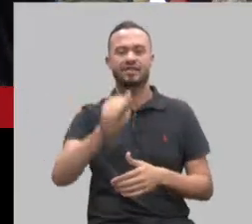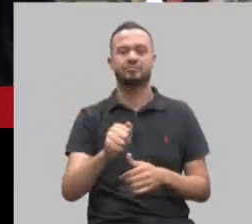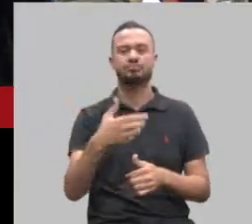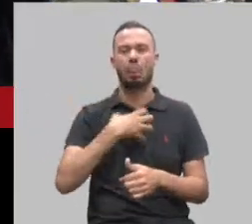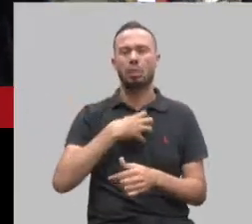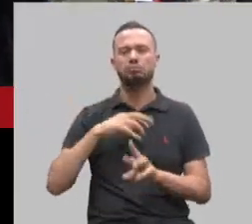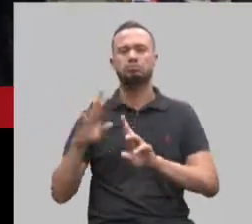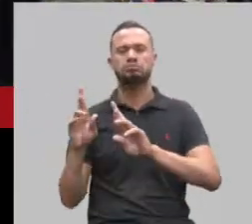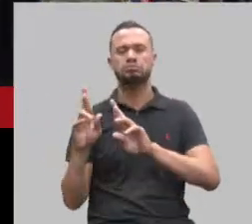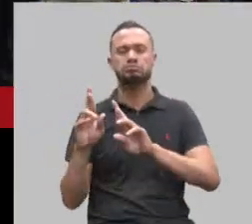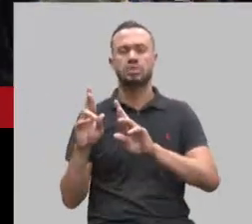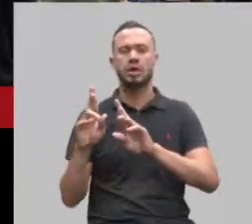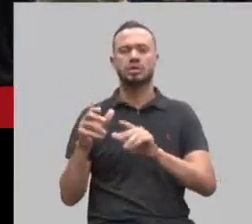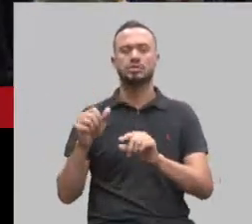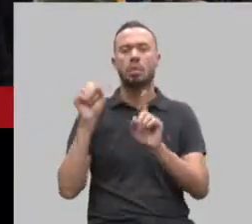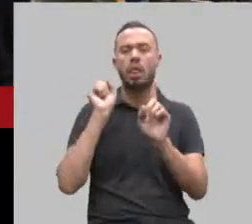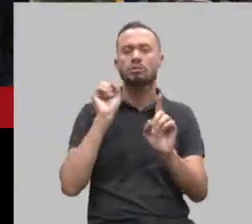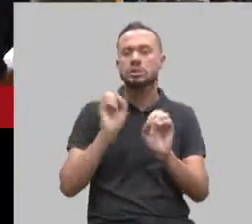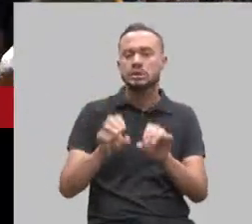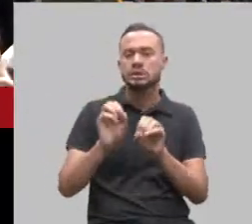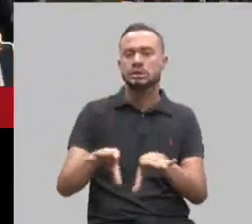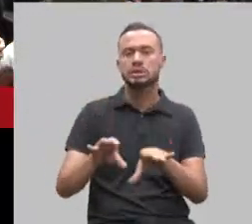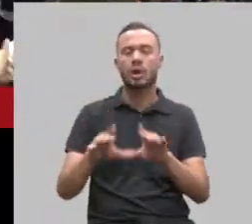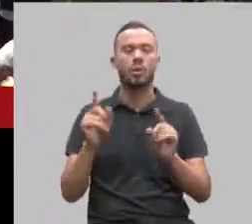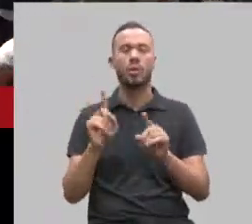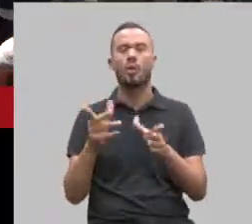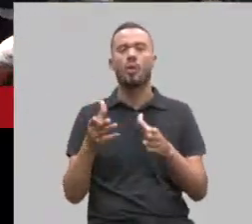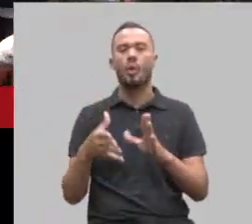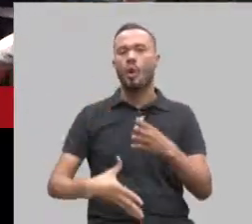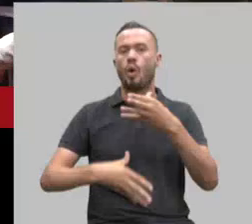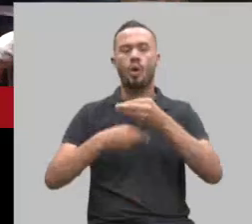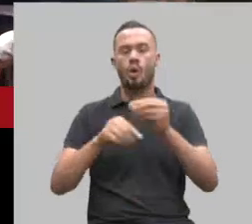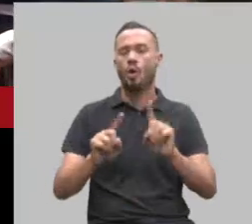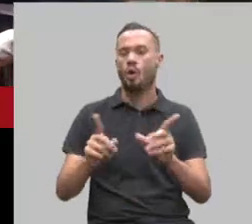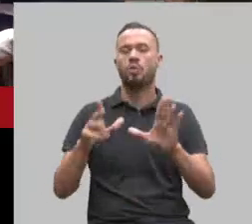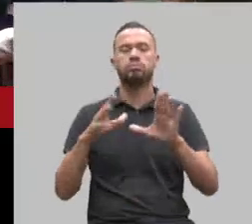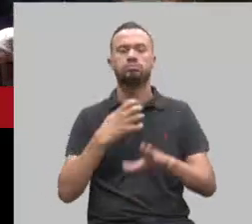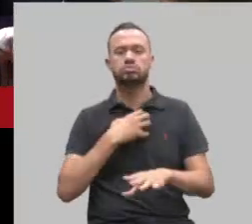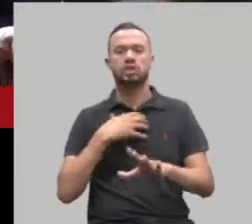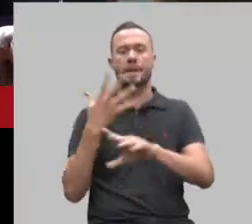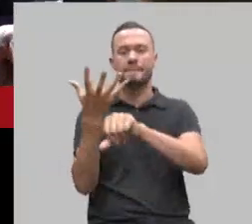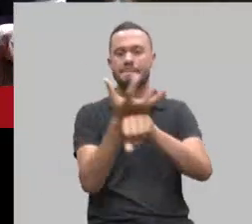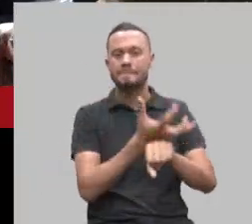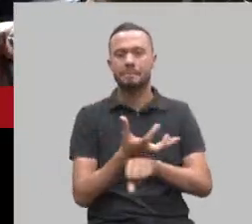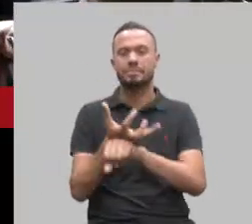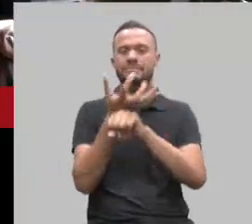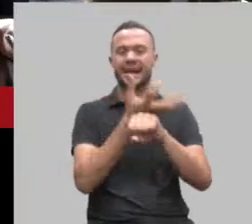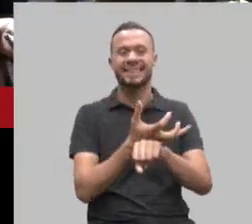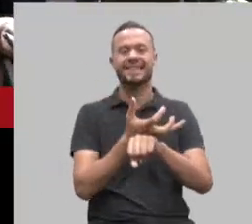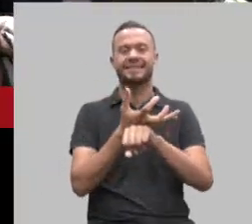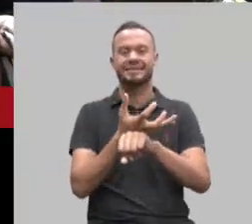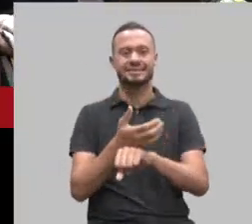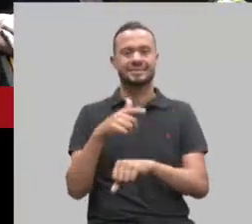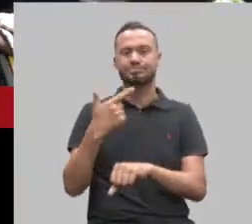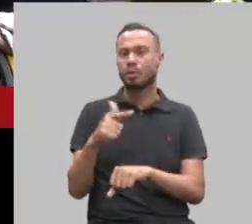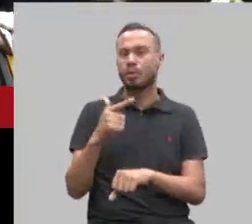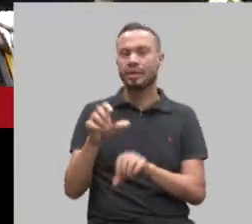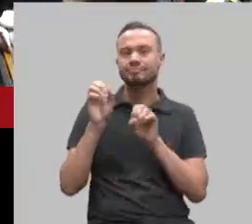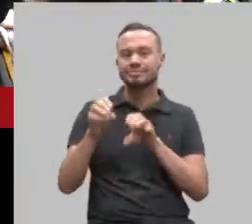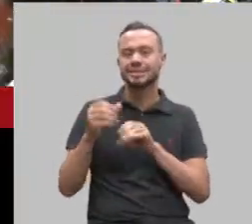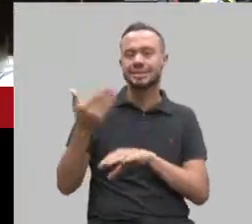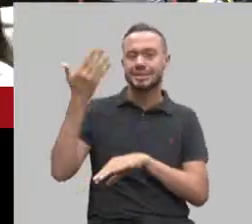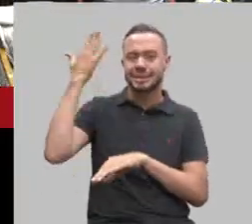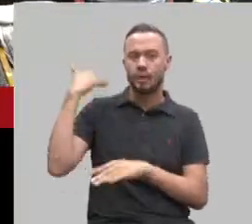de alfabetização não no formato de complementação das matérias que que não foram ensinadas para esse